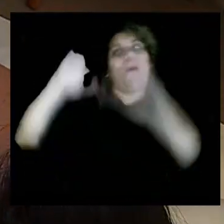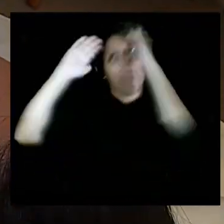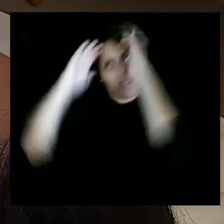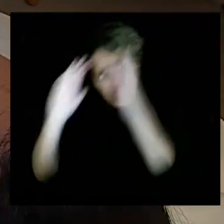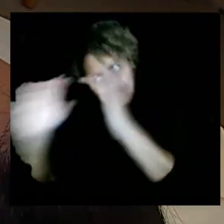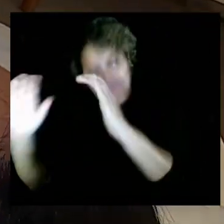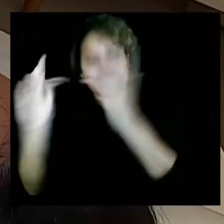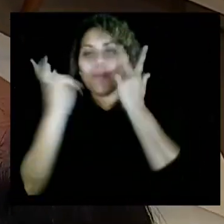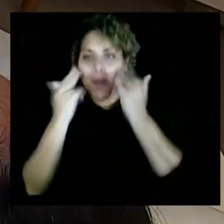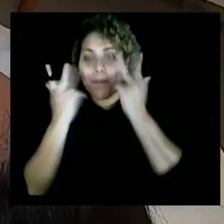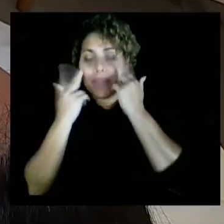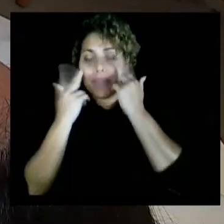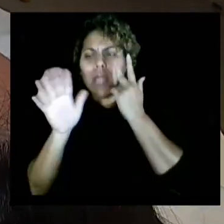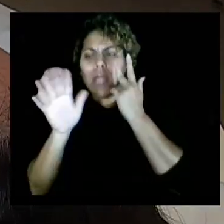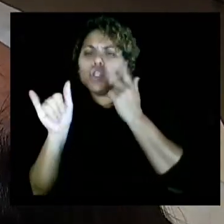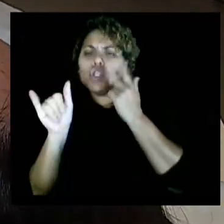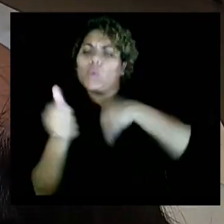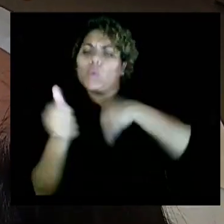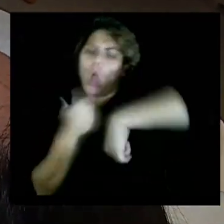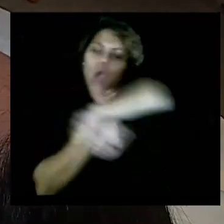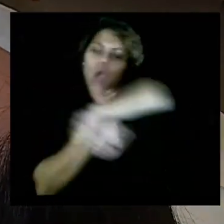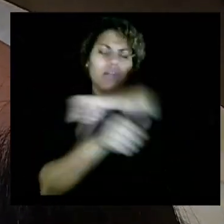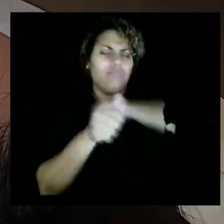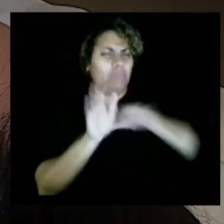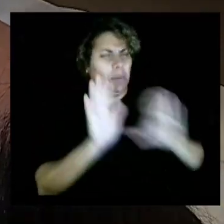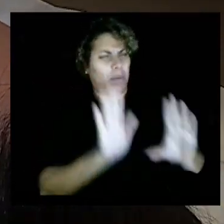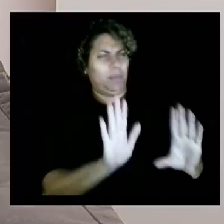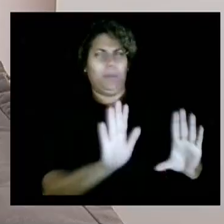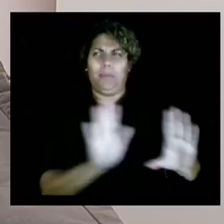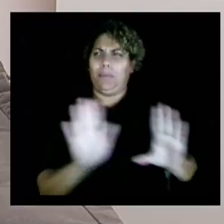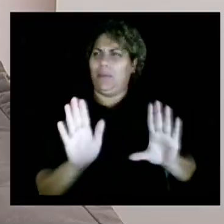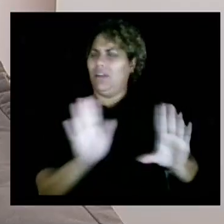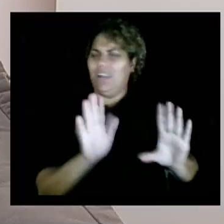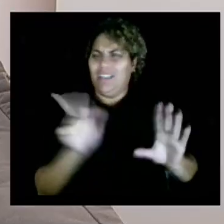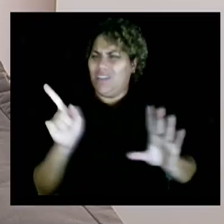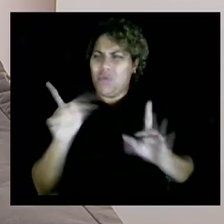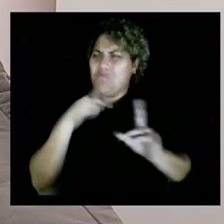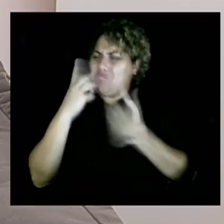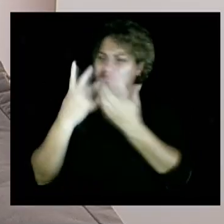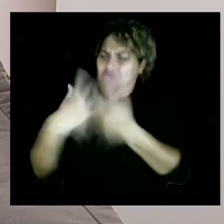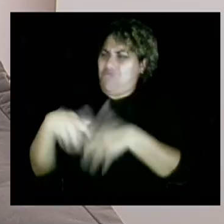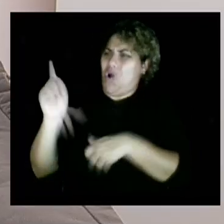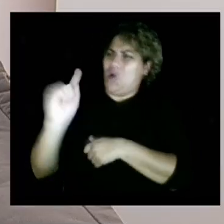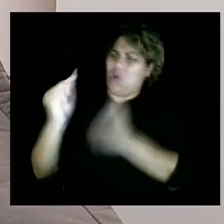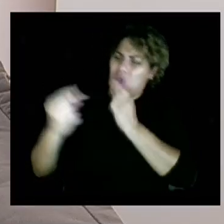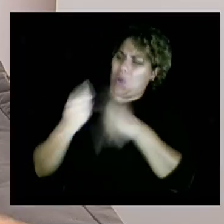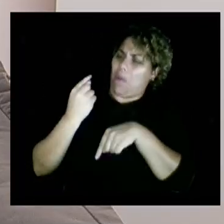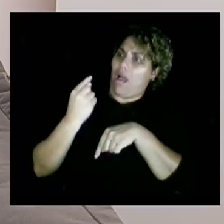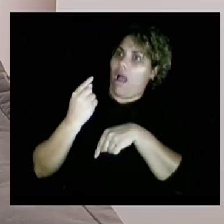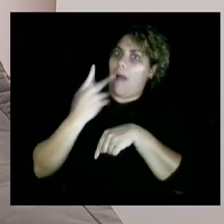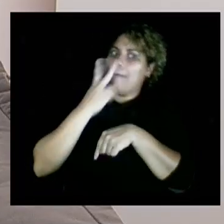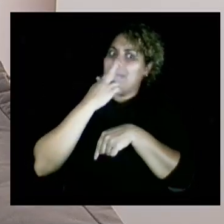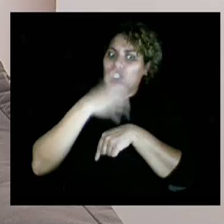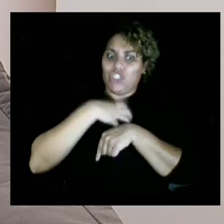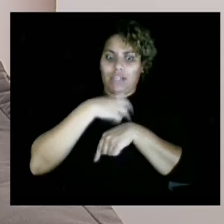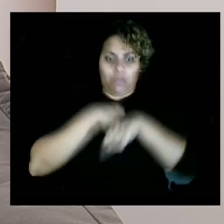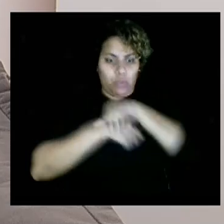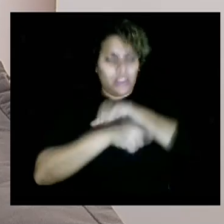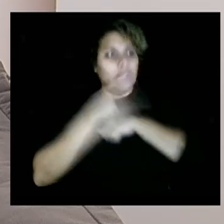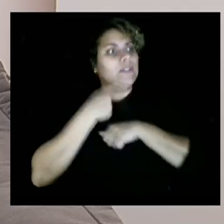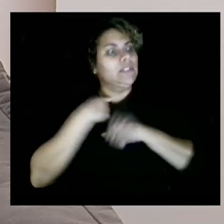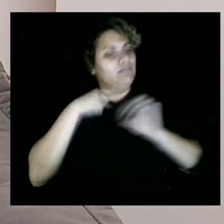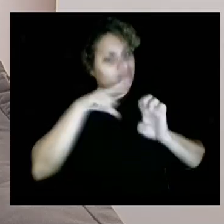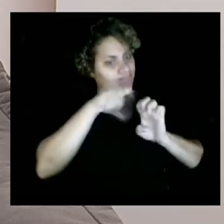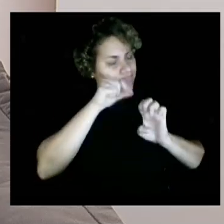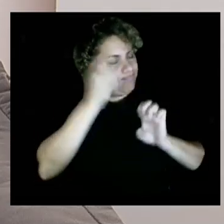que você fala assim, mas espera aí, isso aqui não está mais fazendo sentido, aí eu acho que o empreender faz o sentido, porque aí é o do meu jeito.